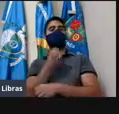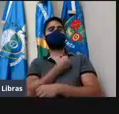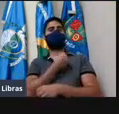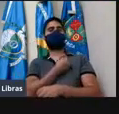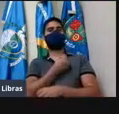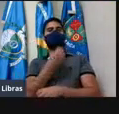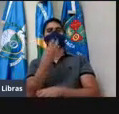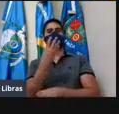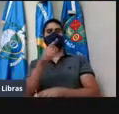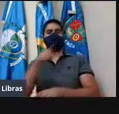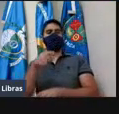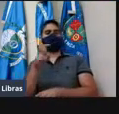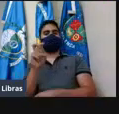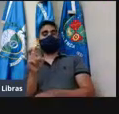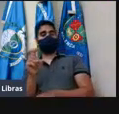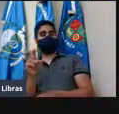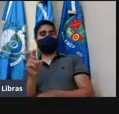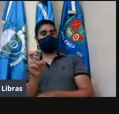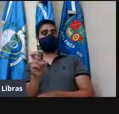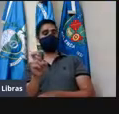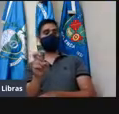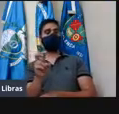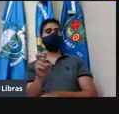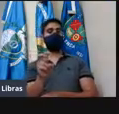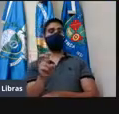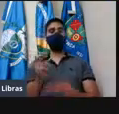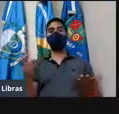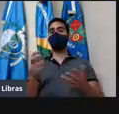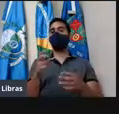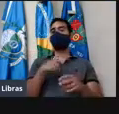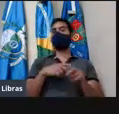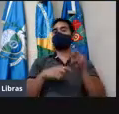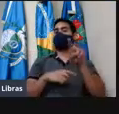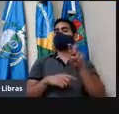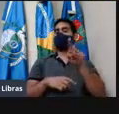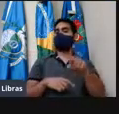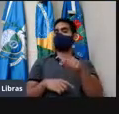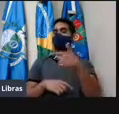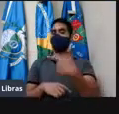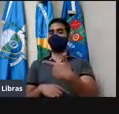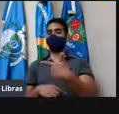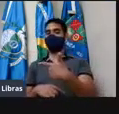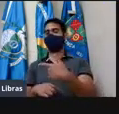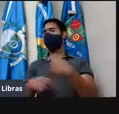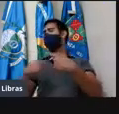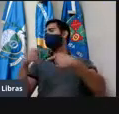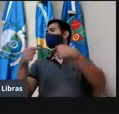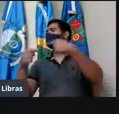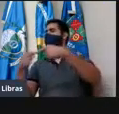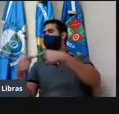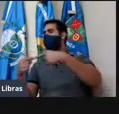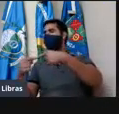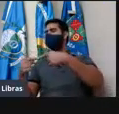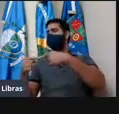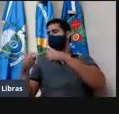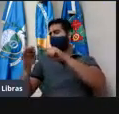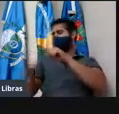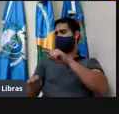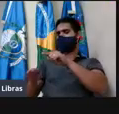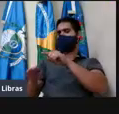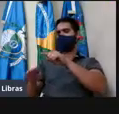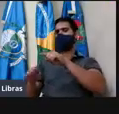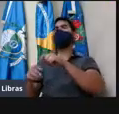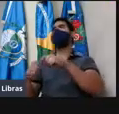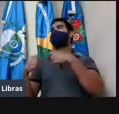foi 4,5 e nós tivemos 5,2. A nossa meta, nós estamos um pouco abaixo da meta. Então, é um